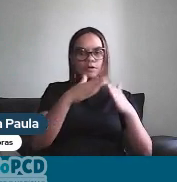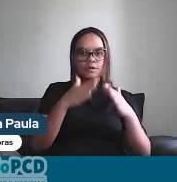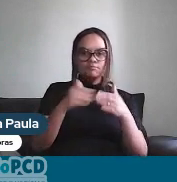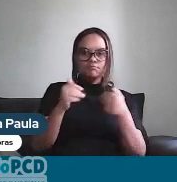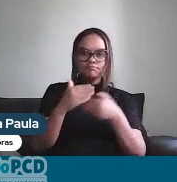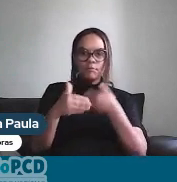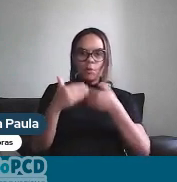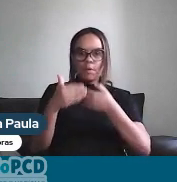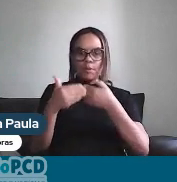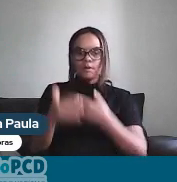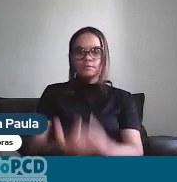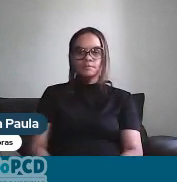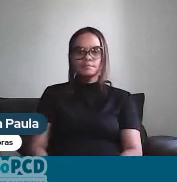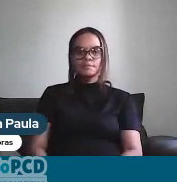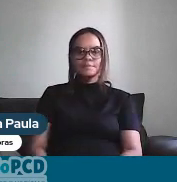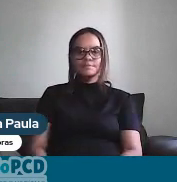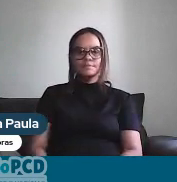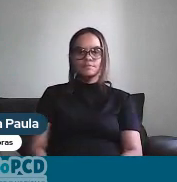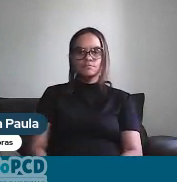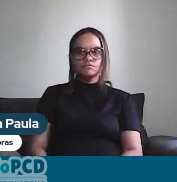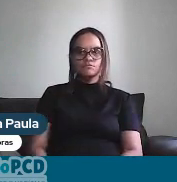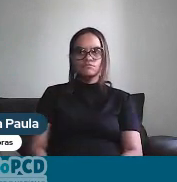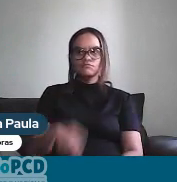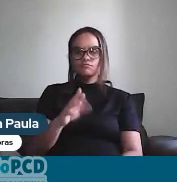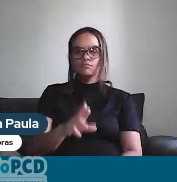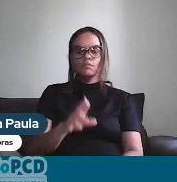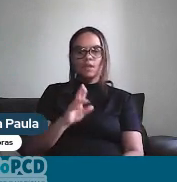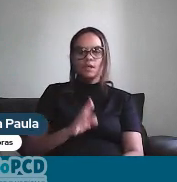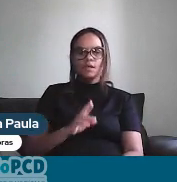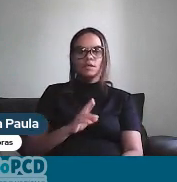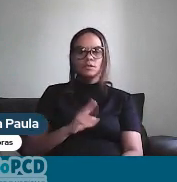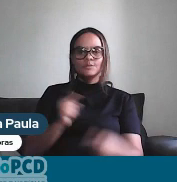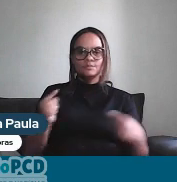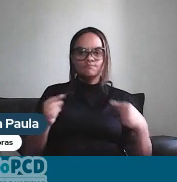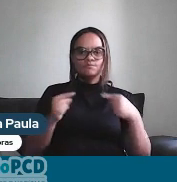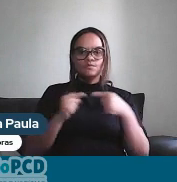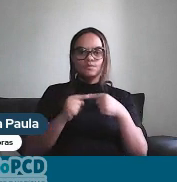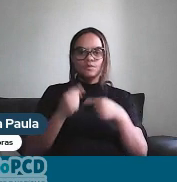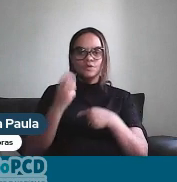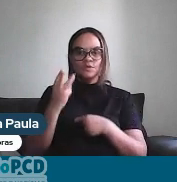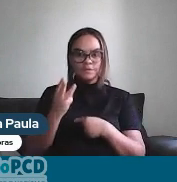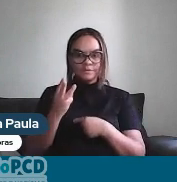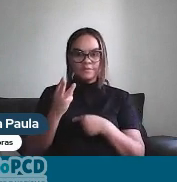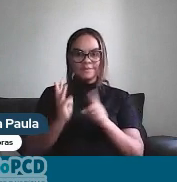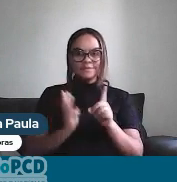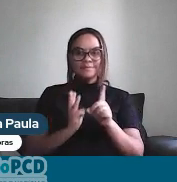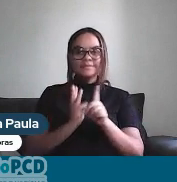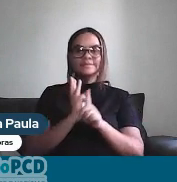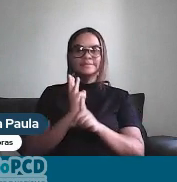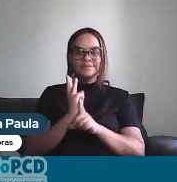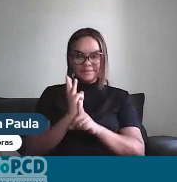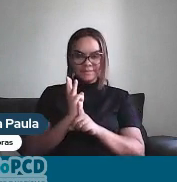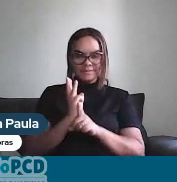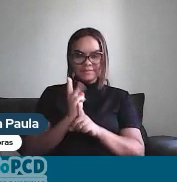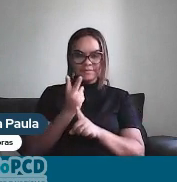contínua, e esse resultado corresponde ao terceiro trimestre de